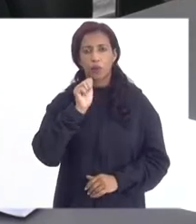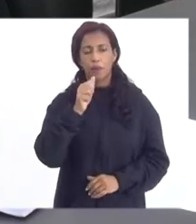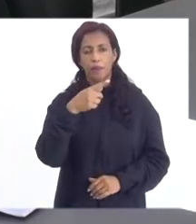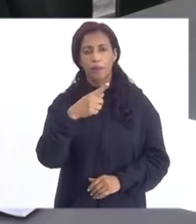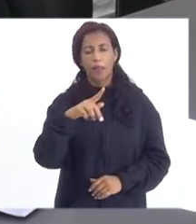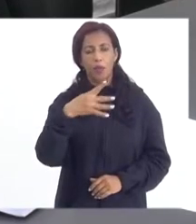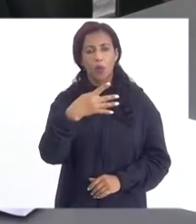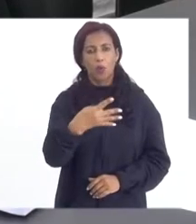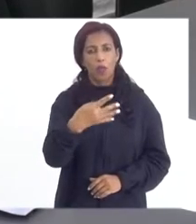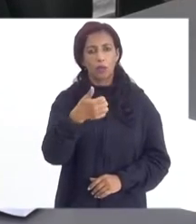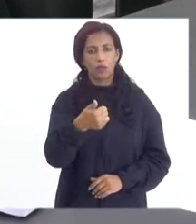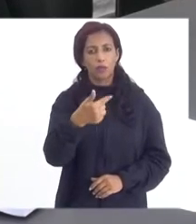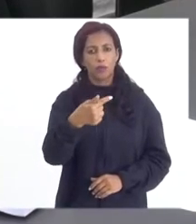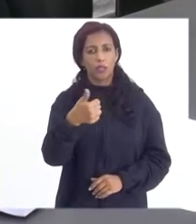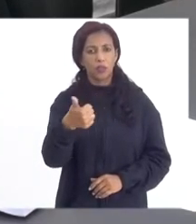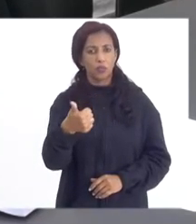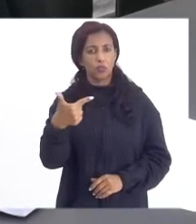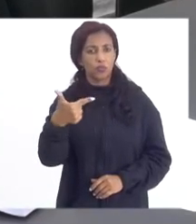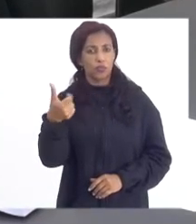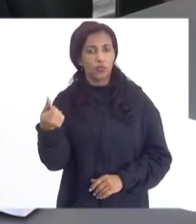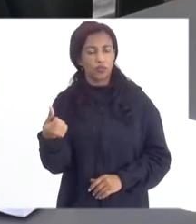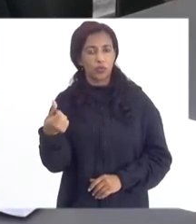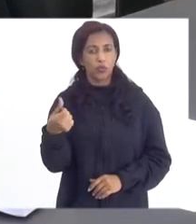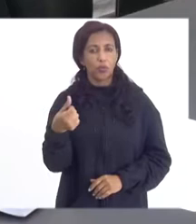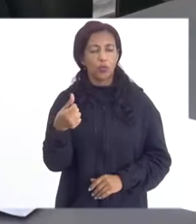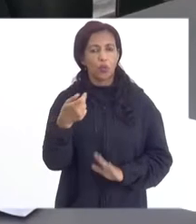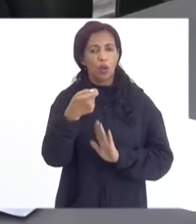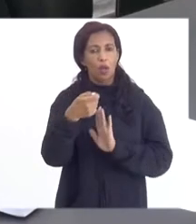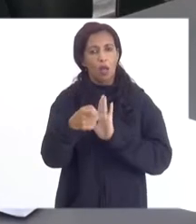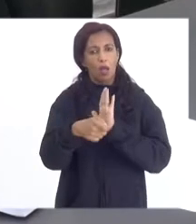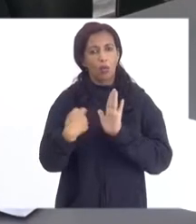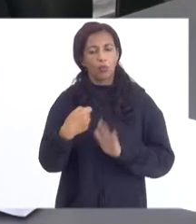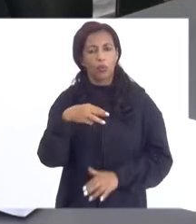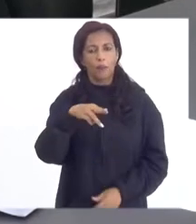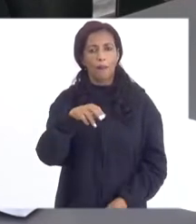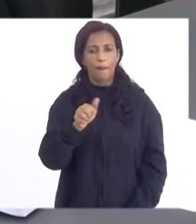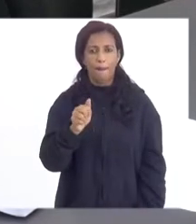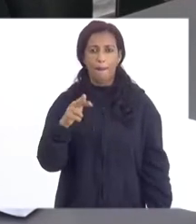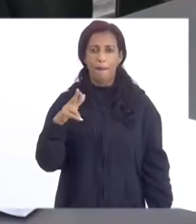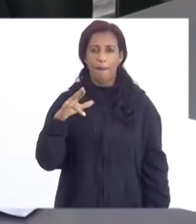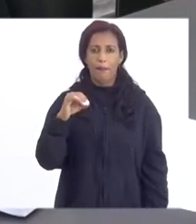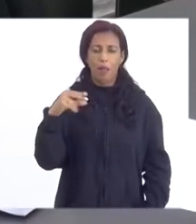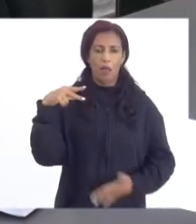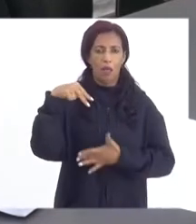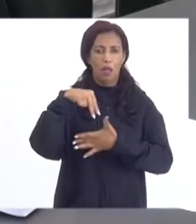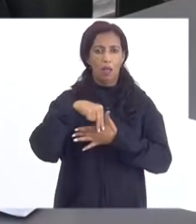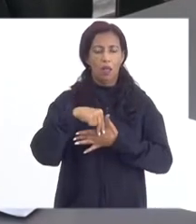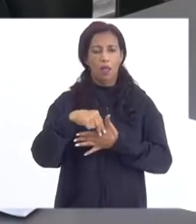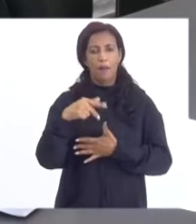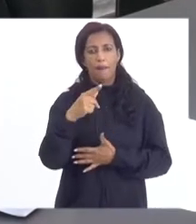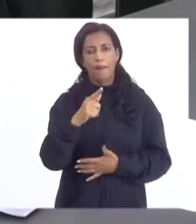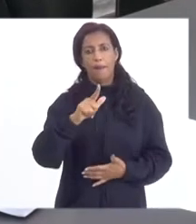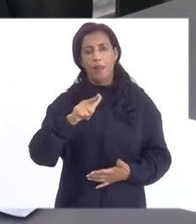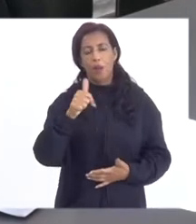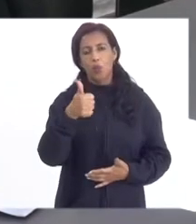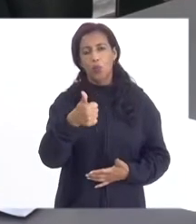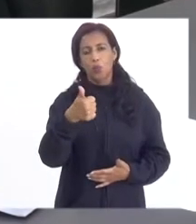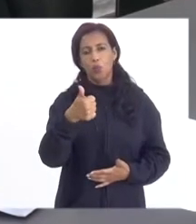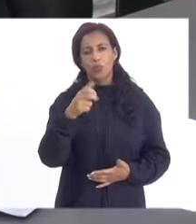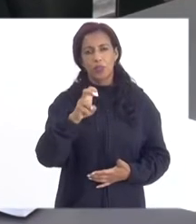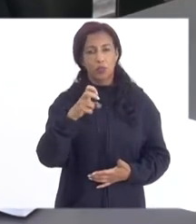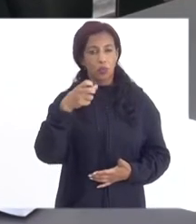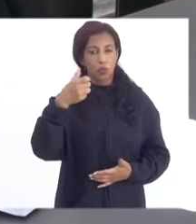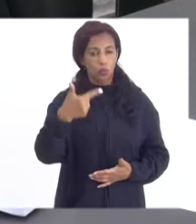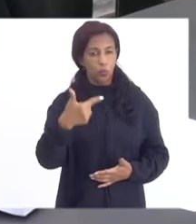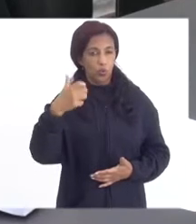de lei 4178/2021, autoria deputado Marcos Abraão, parecer pela anexação ao projeto